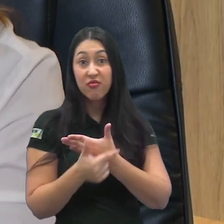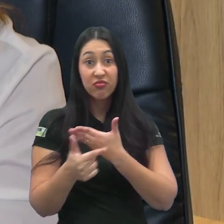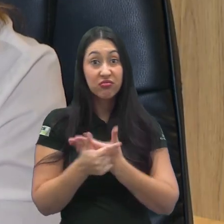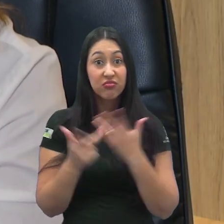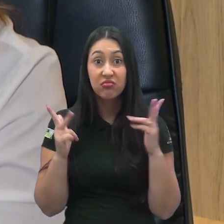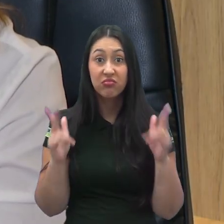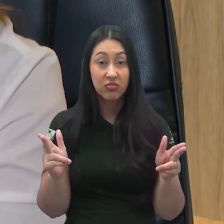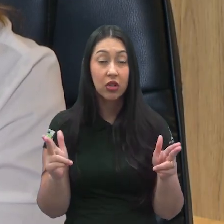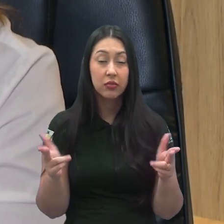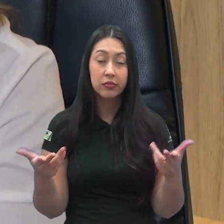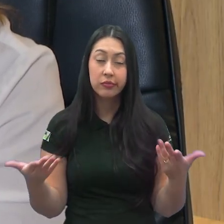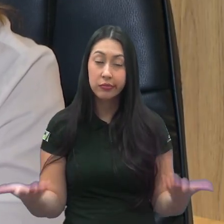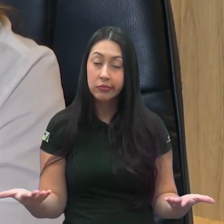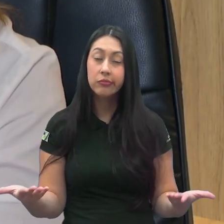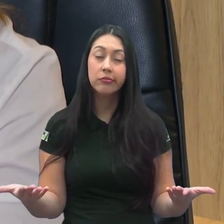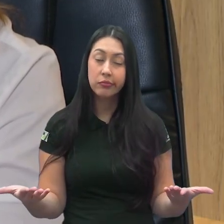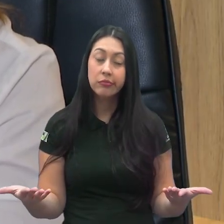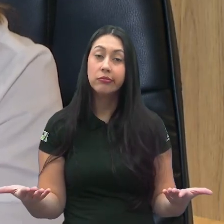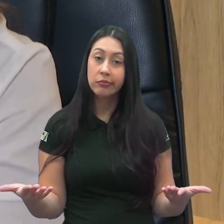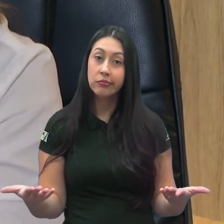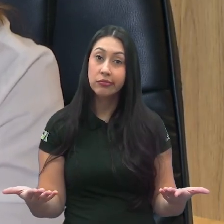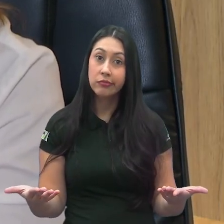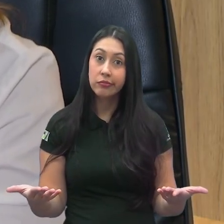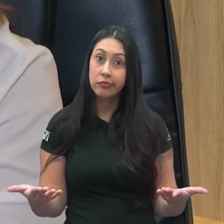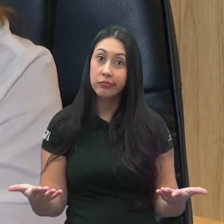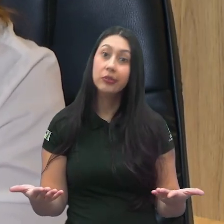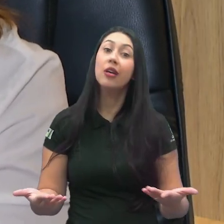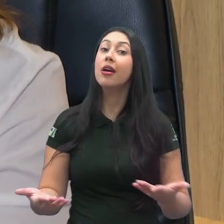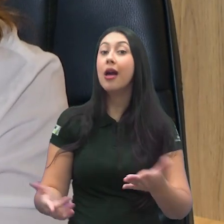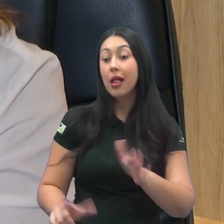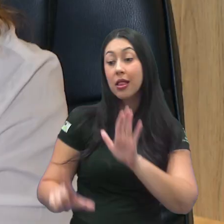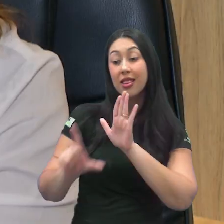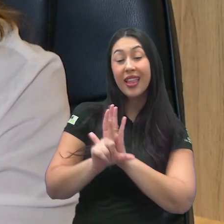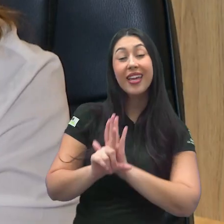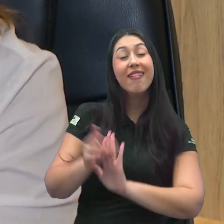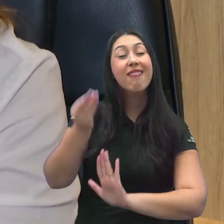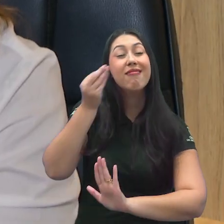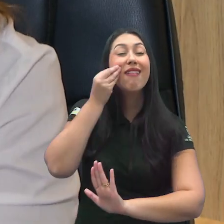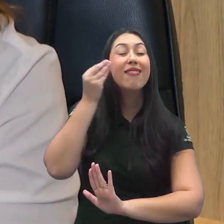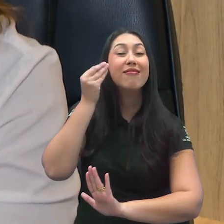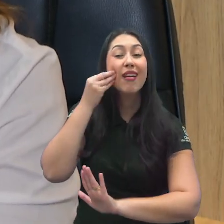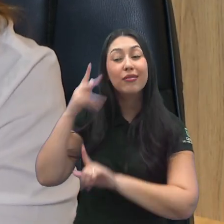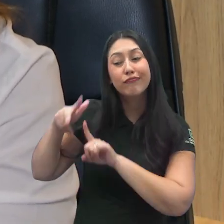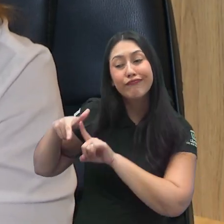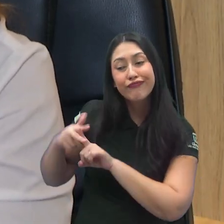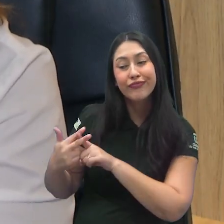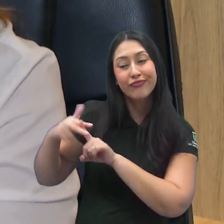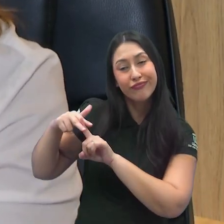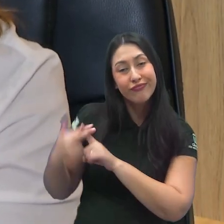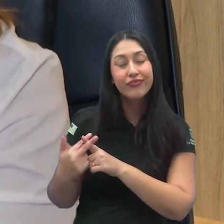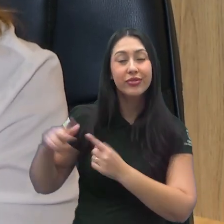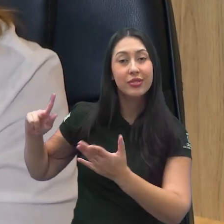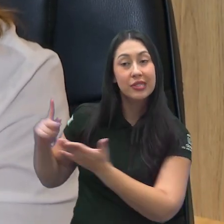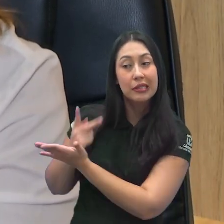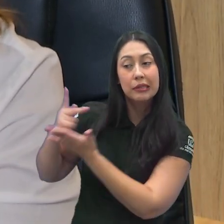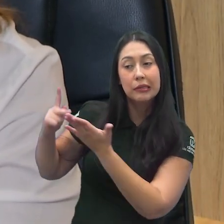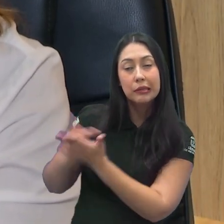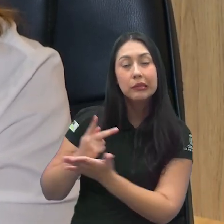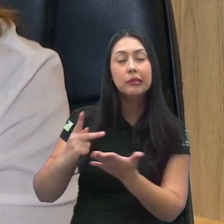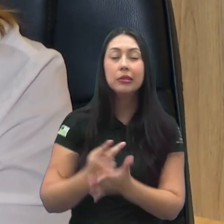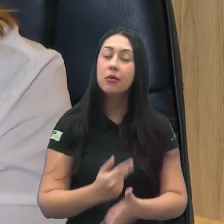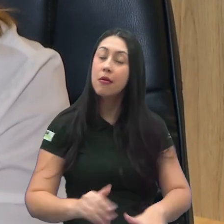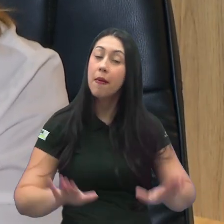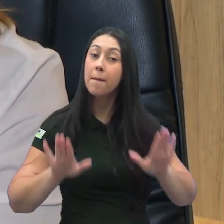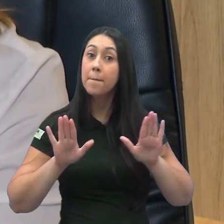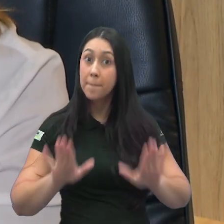ocupado. Então, isso é o legislador tentando trazer uma reparação histórica, né, para a nossa Constituição, mas